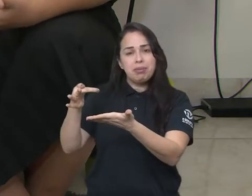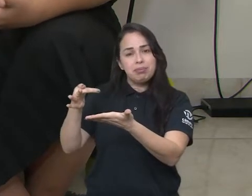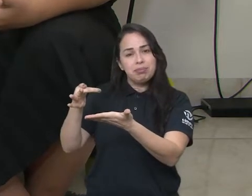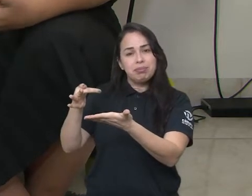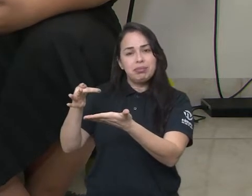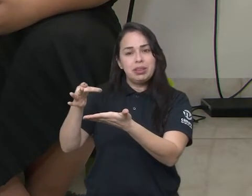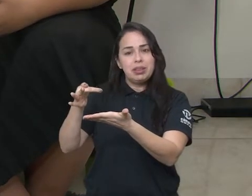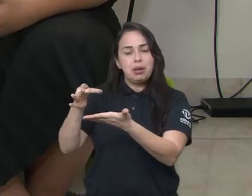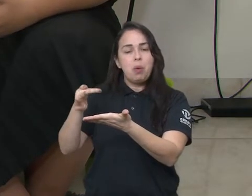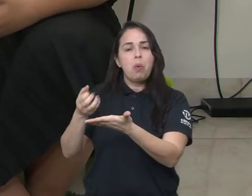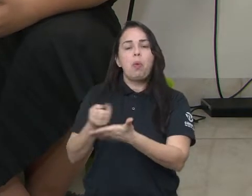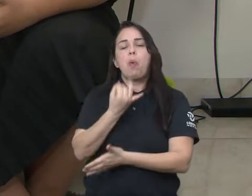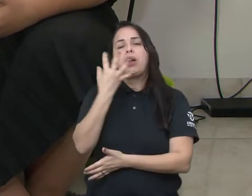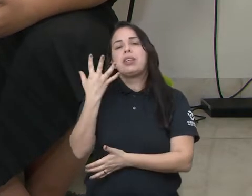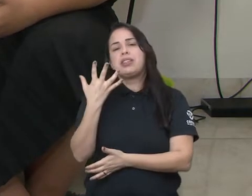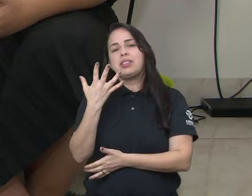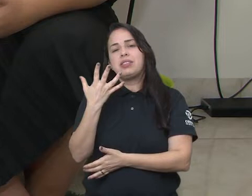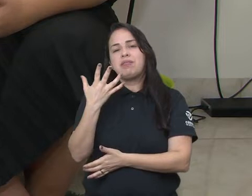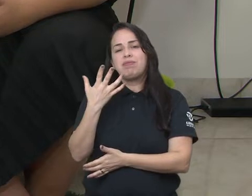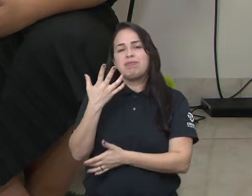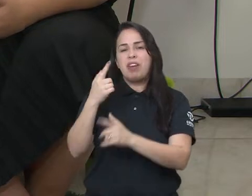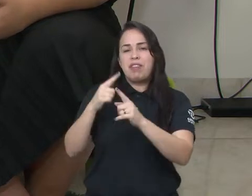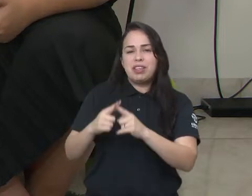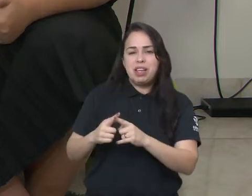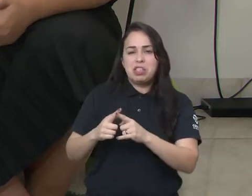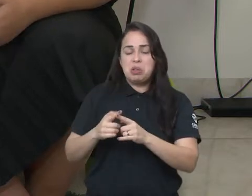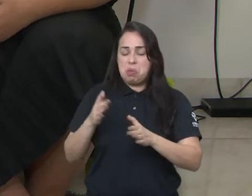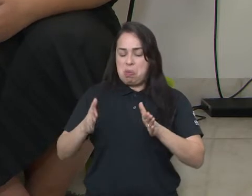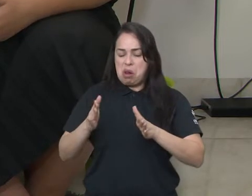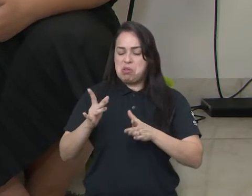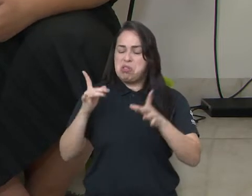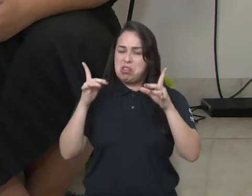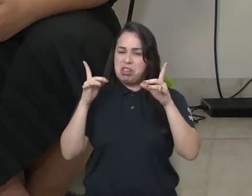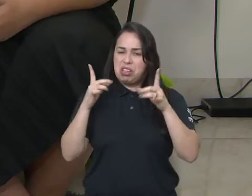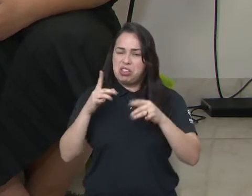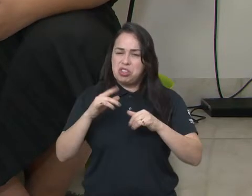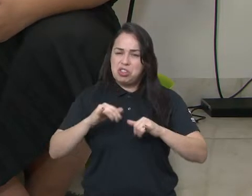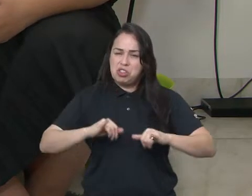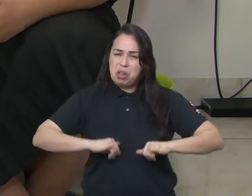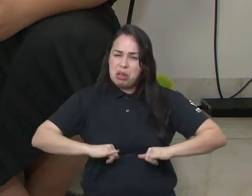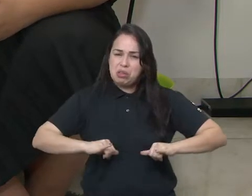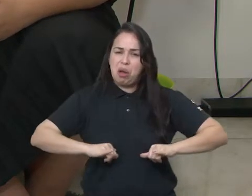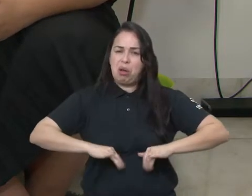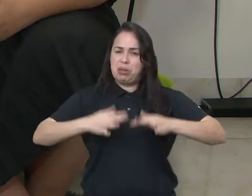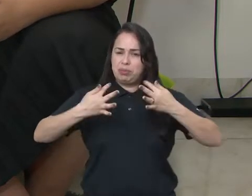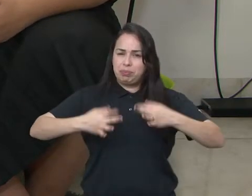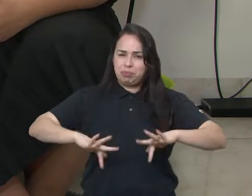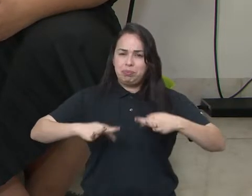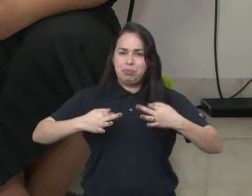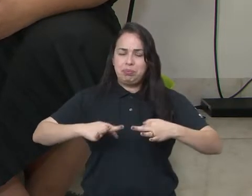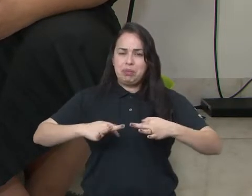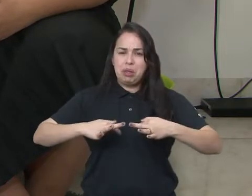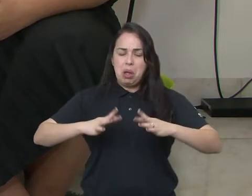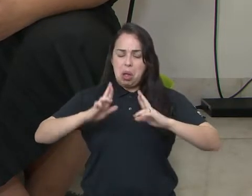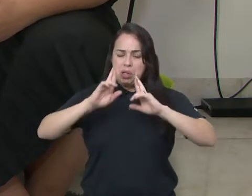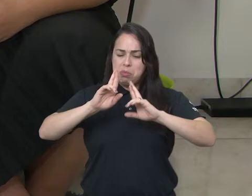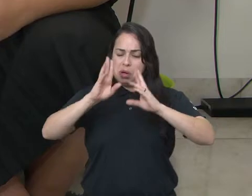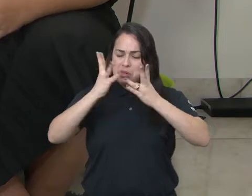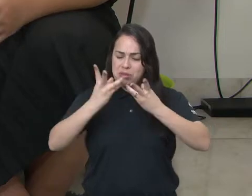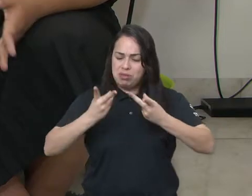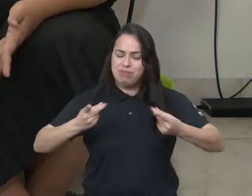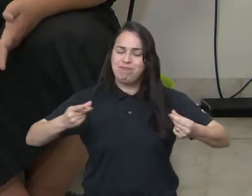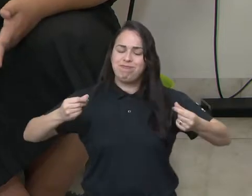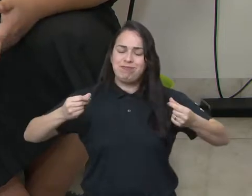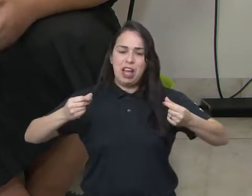tracinho simples e quantas vezes eu, num momento de muito tristeza, de, sabe,